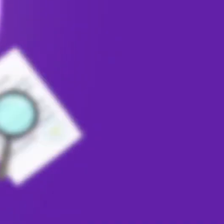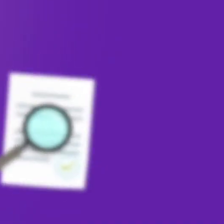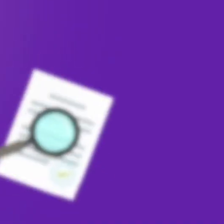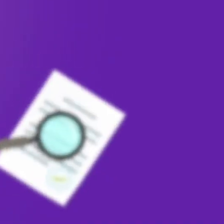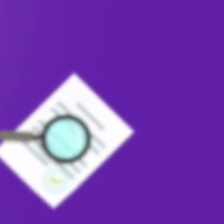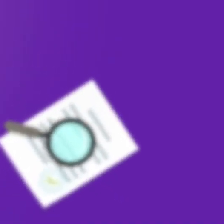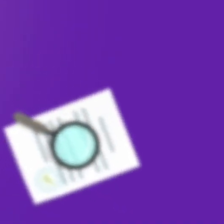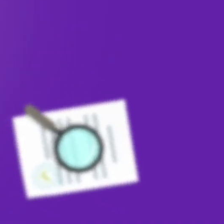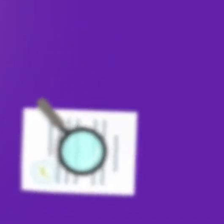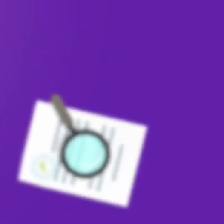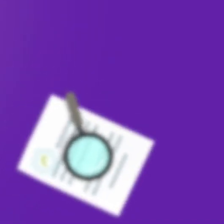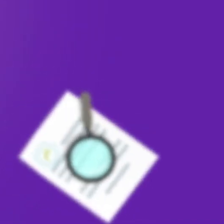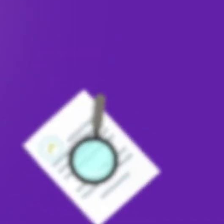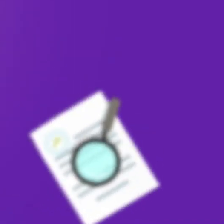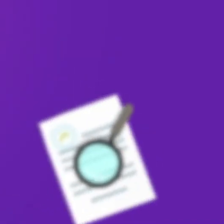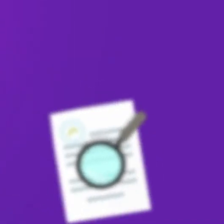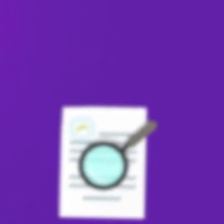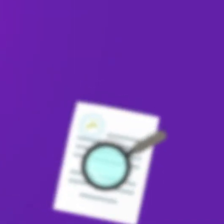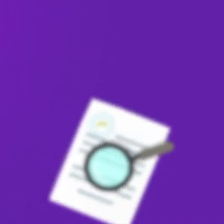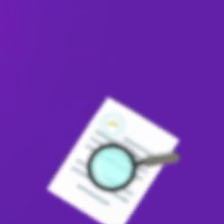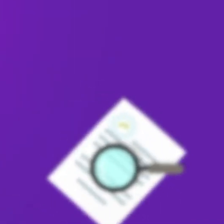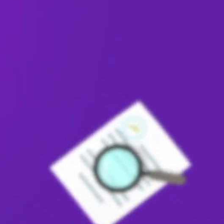E aí